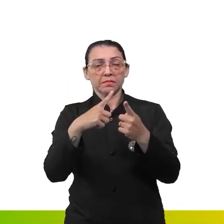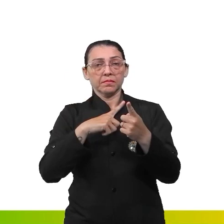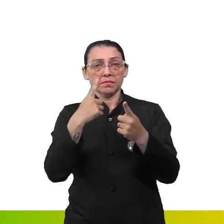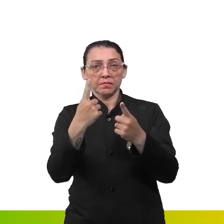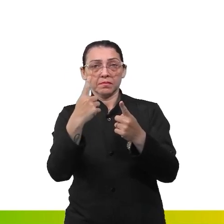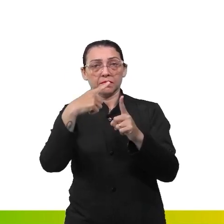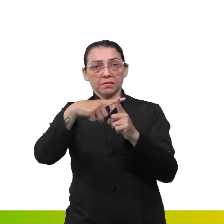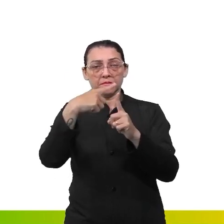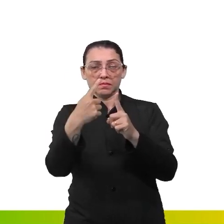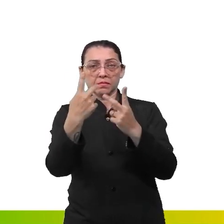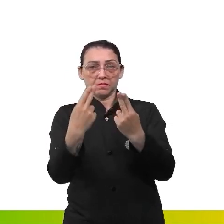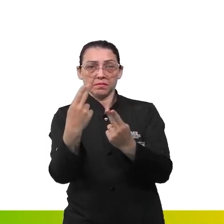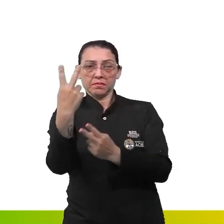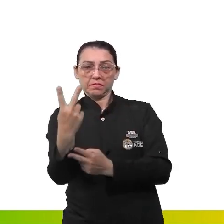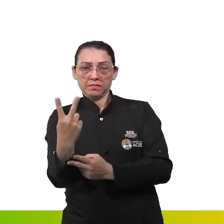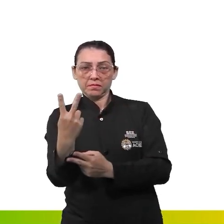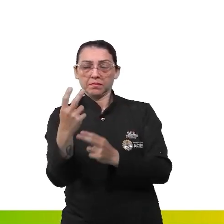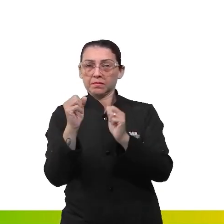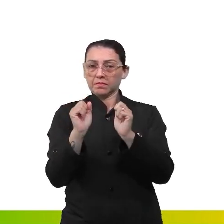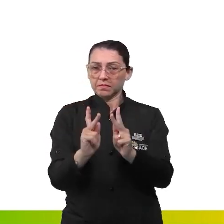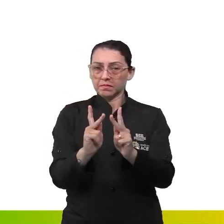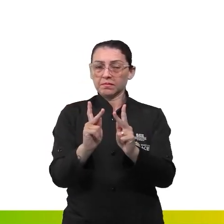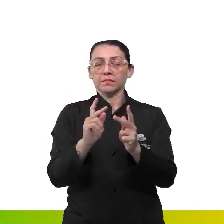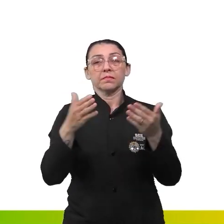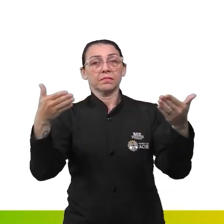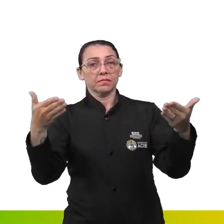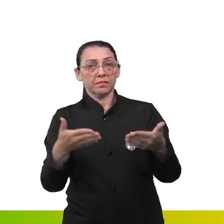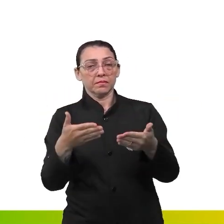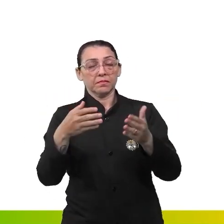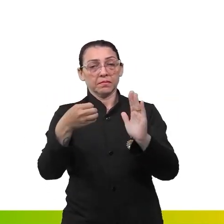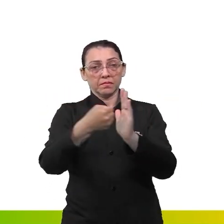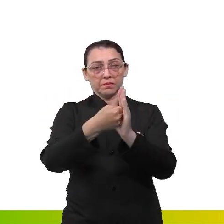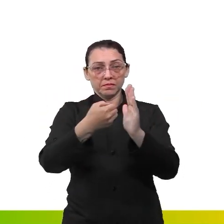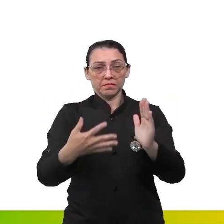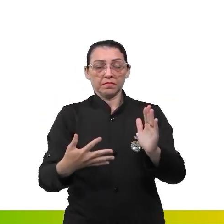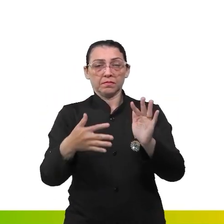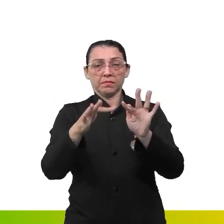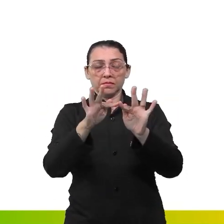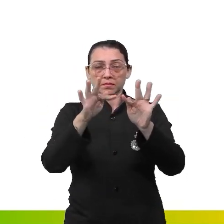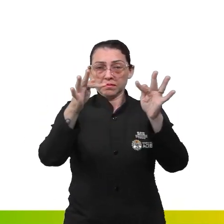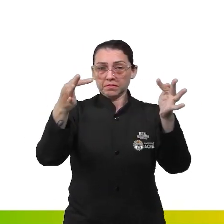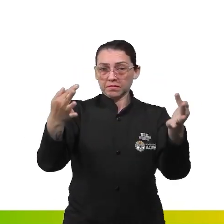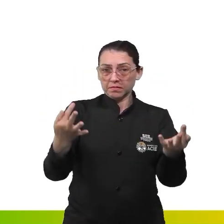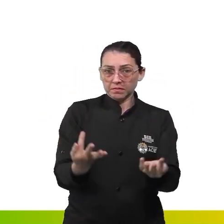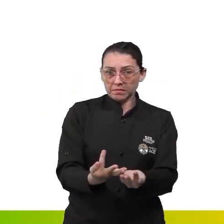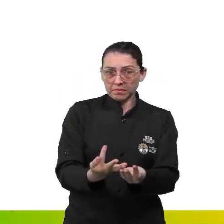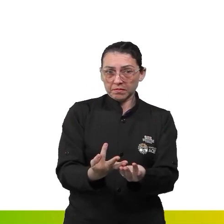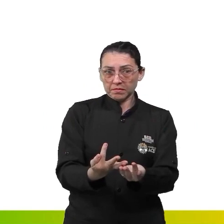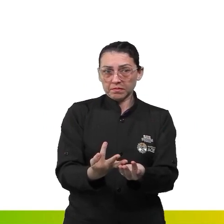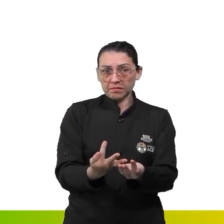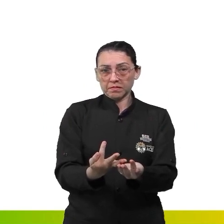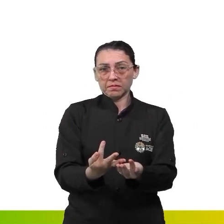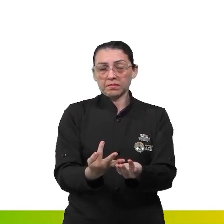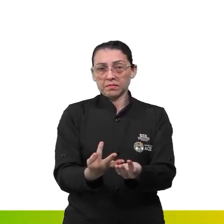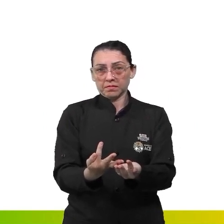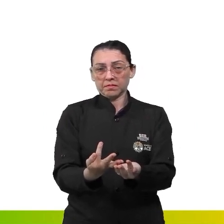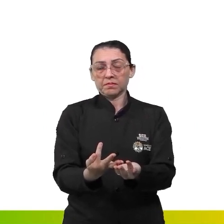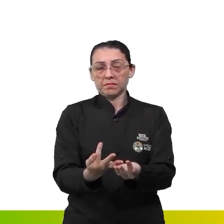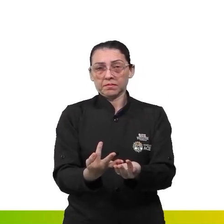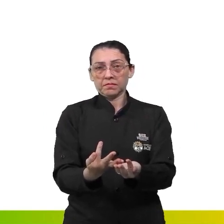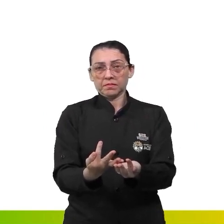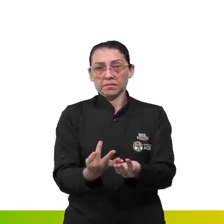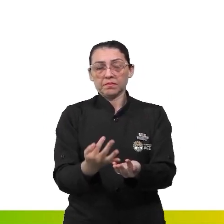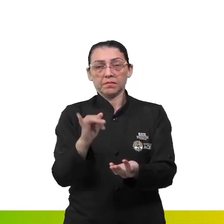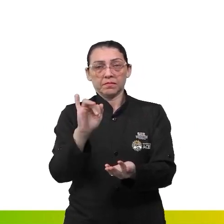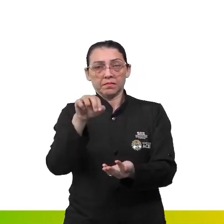mais 1. Ok? Agora, uma característica da função exponencial é que ela é uma função injetiva. Quando